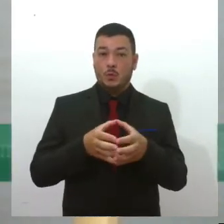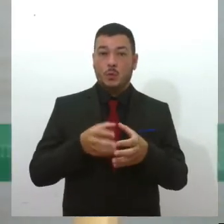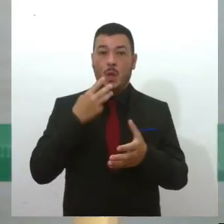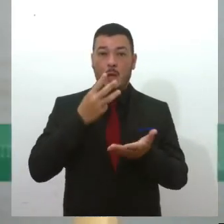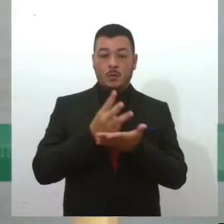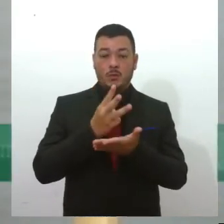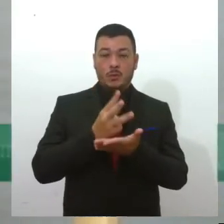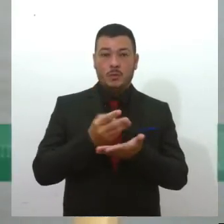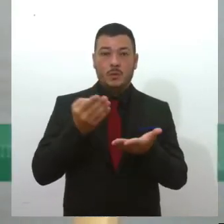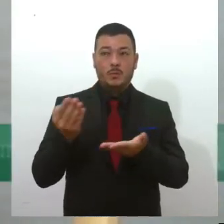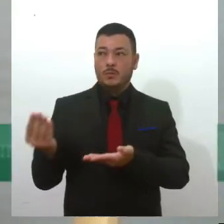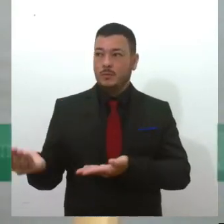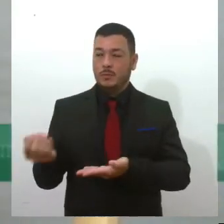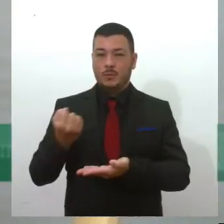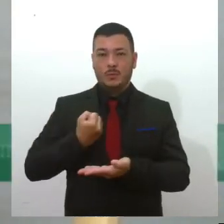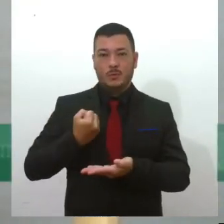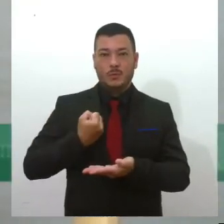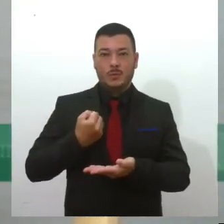para